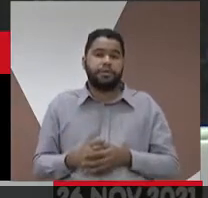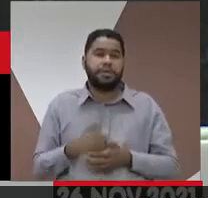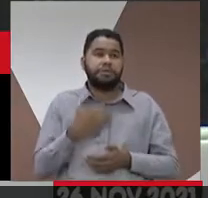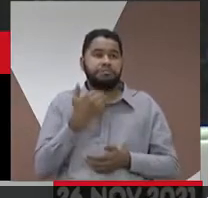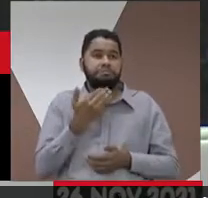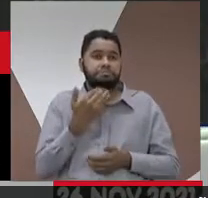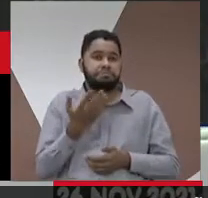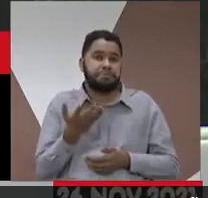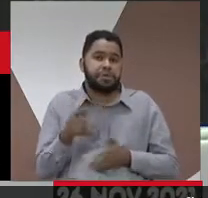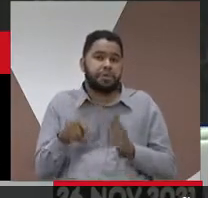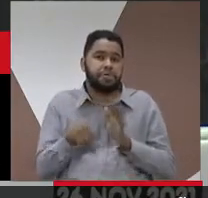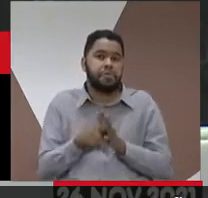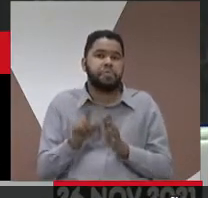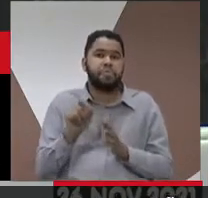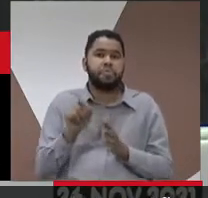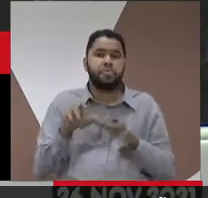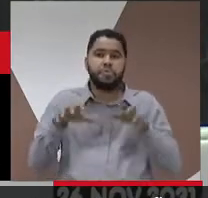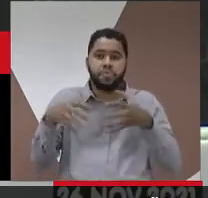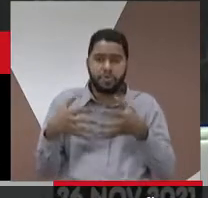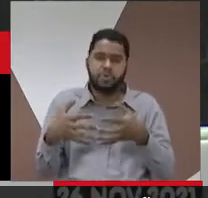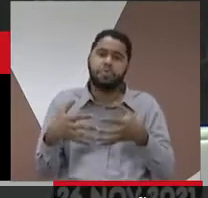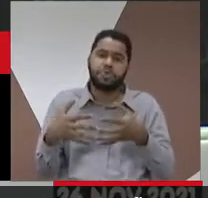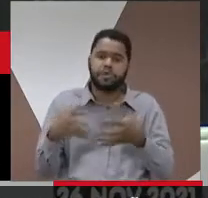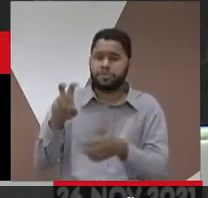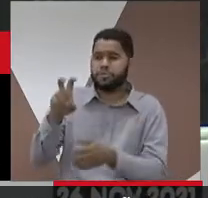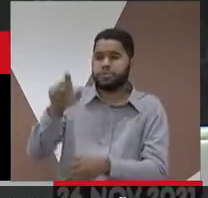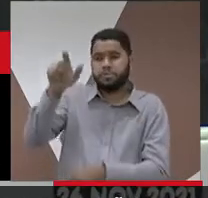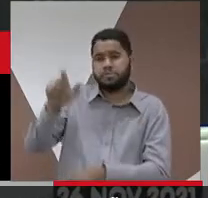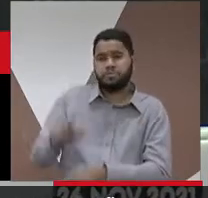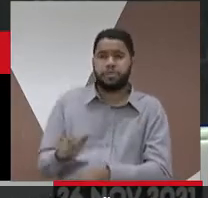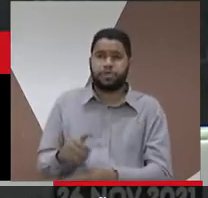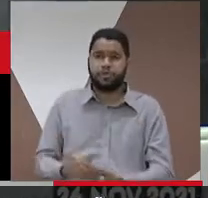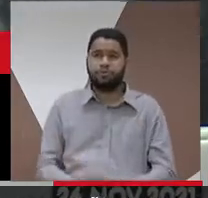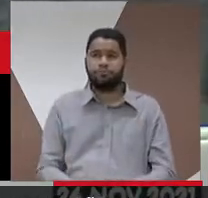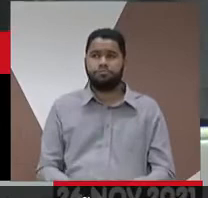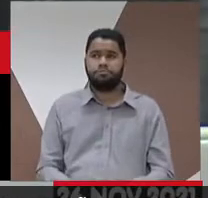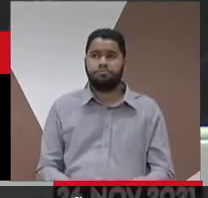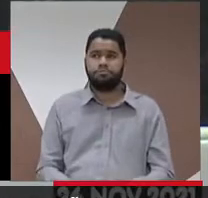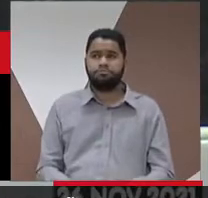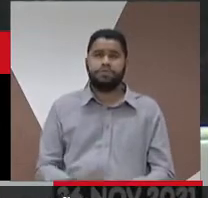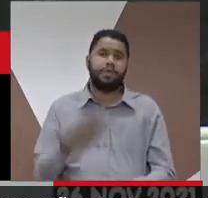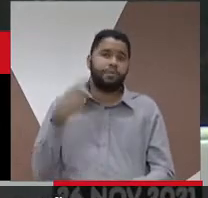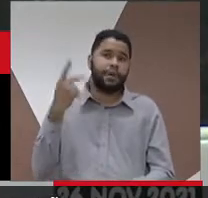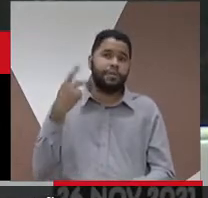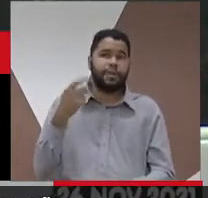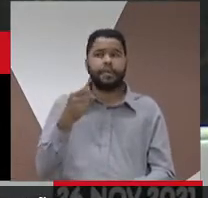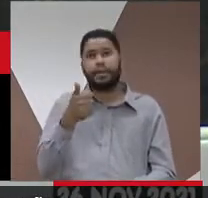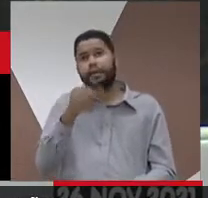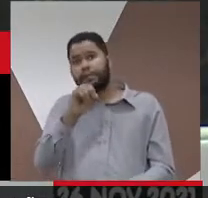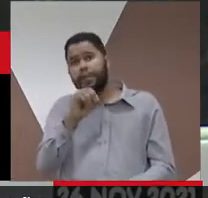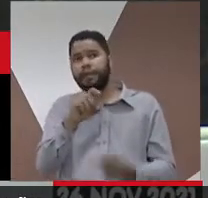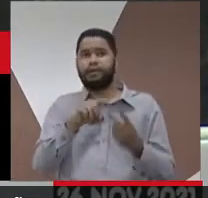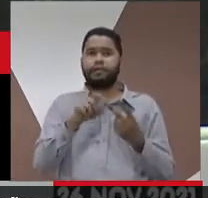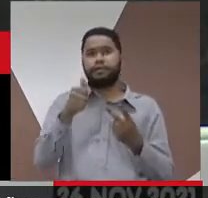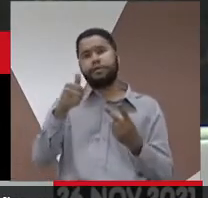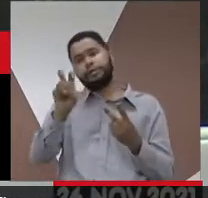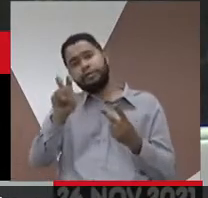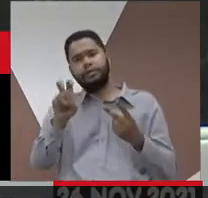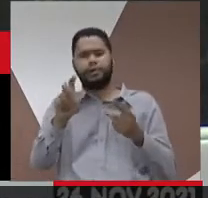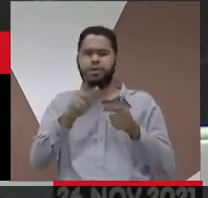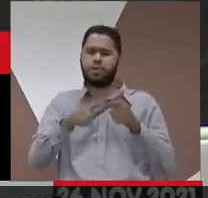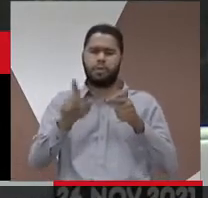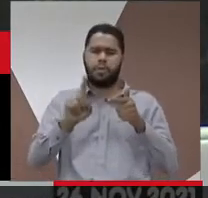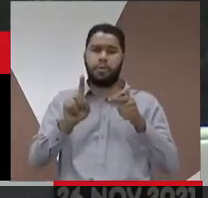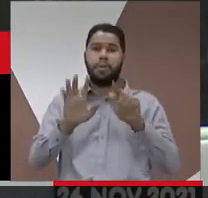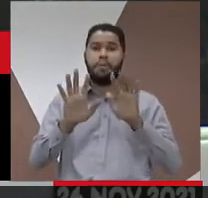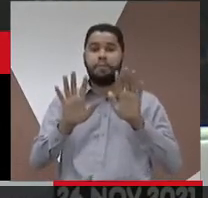né? A comissão tem 5 pessoas. A frente parlamentar pode ter 10, 15 parlamentares, não tem muito problema, mas